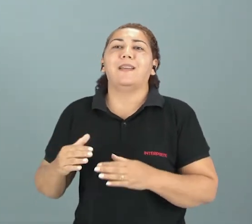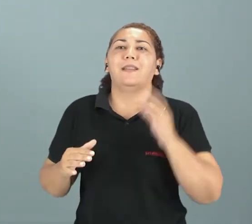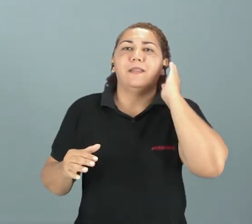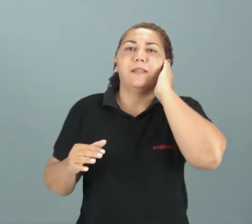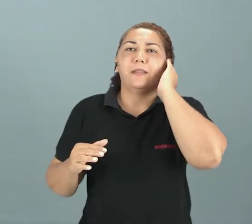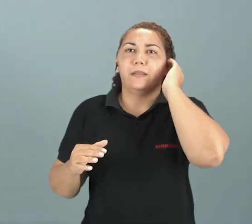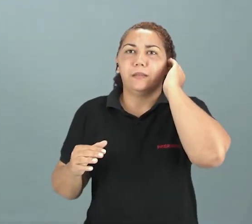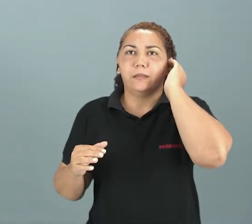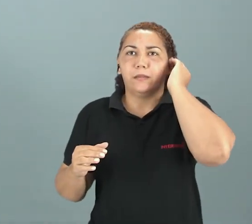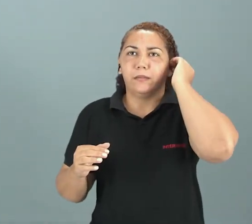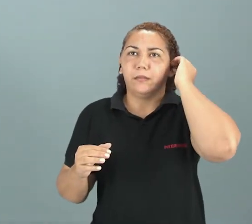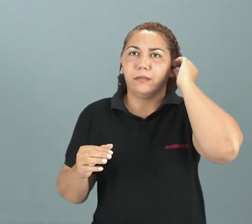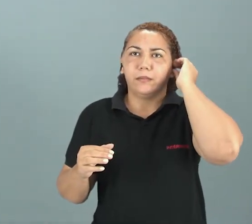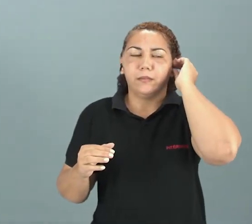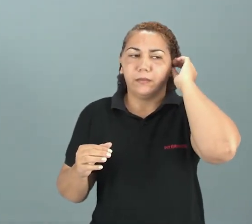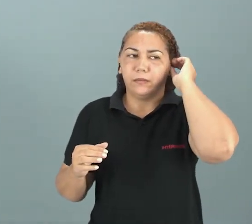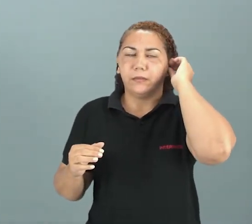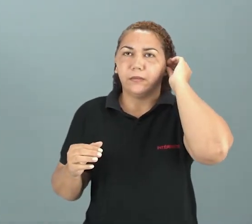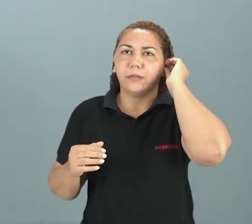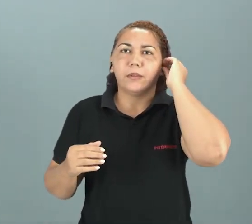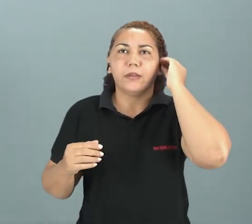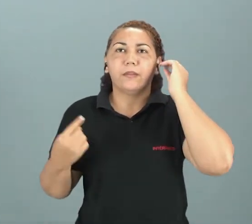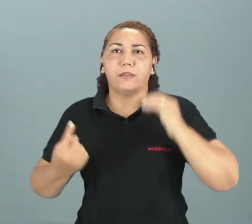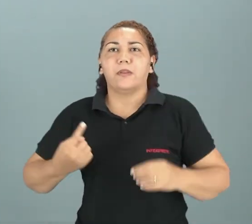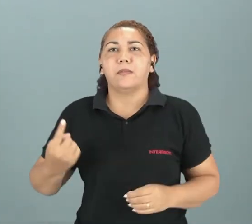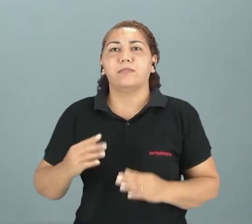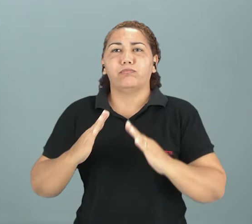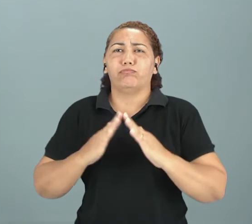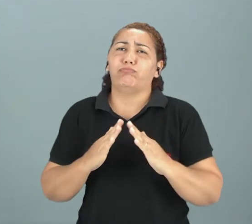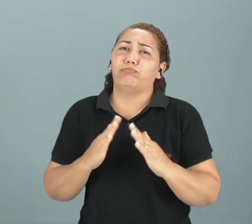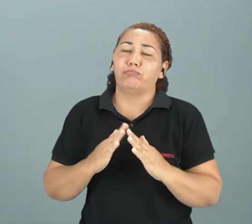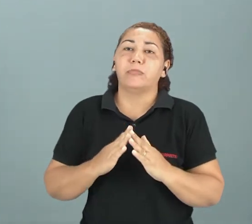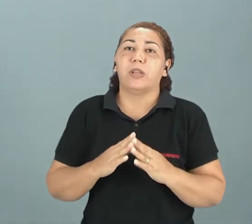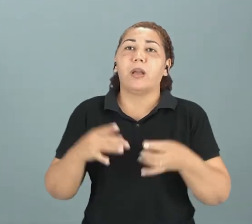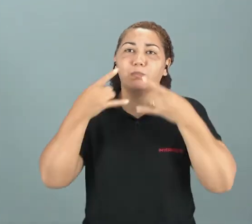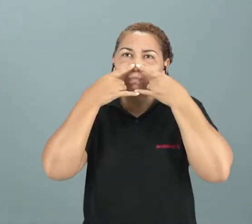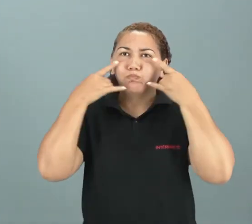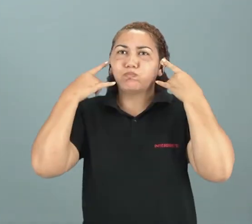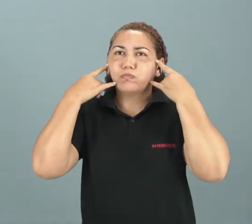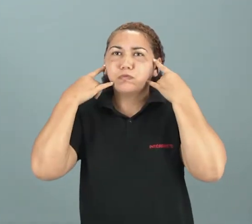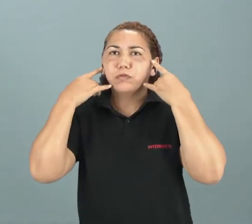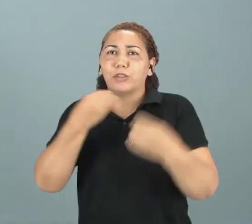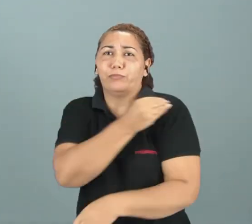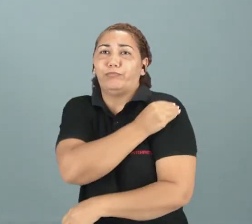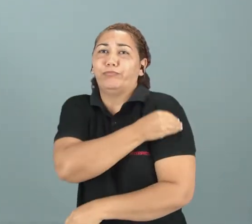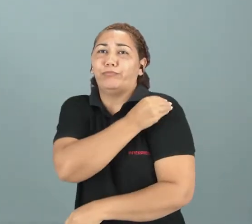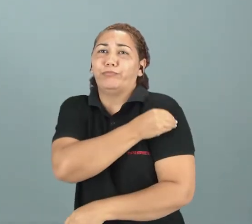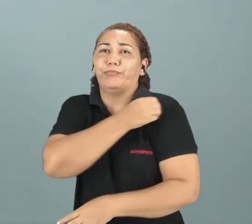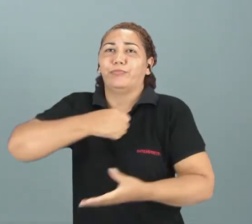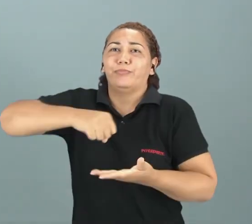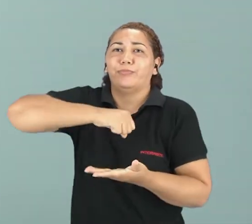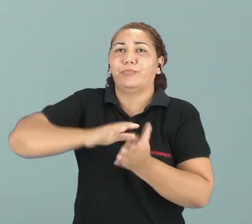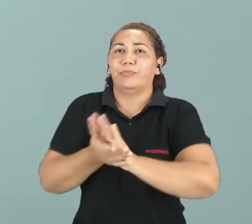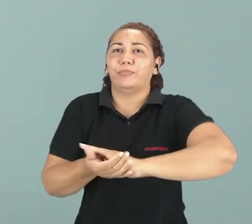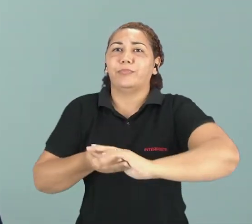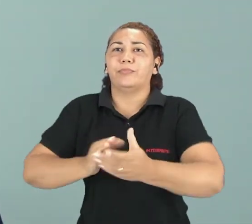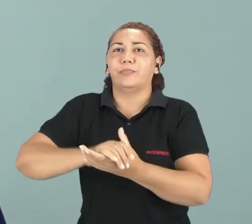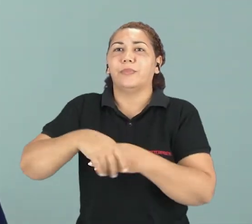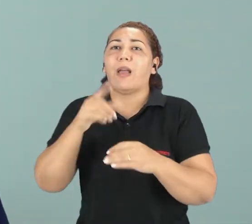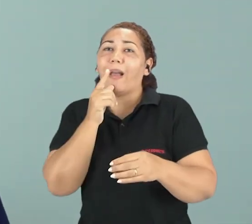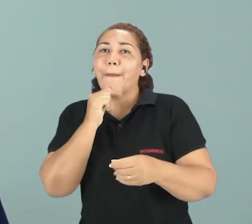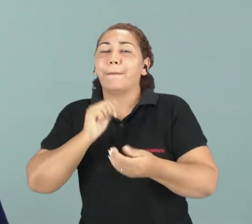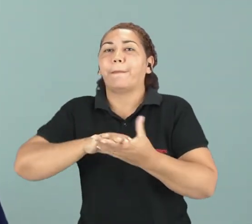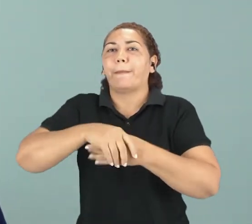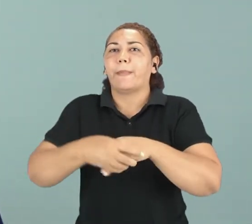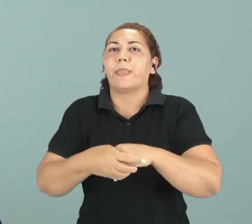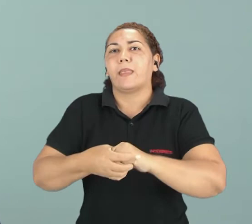causa do coronavírus, a infecção ela ser perigosa. Usar máscara, álcool em gel ou lavar sempre as mãos. Essas são algumas instruções nos